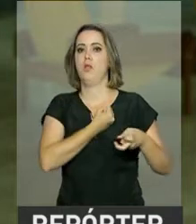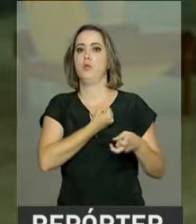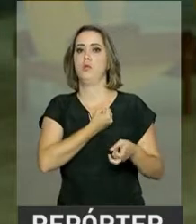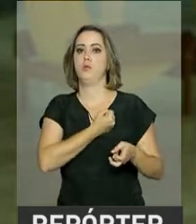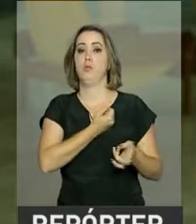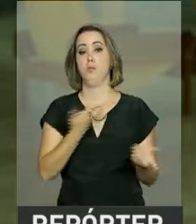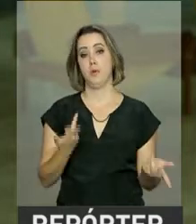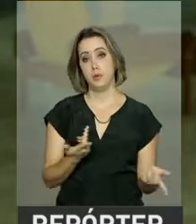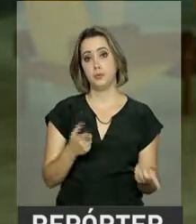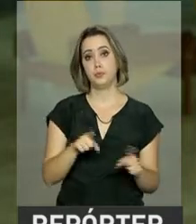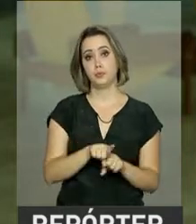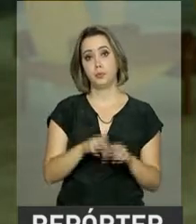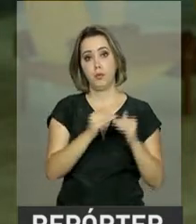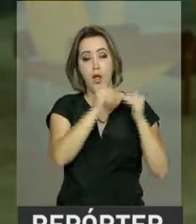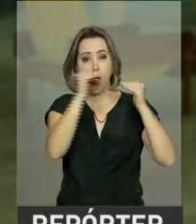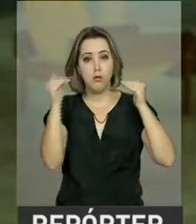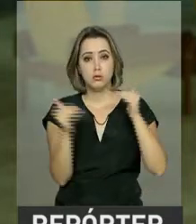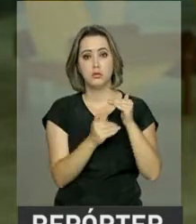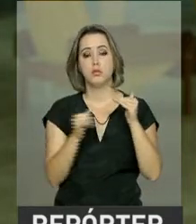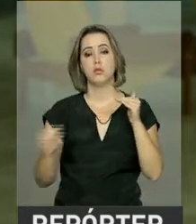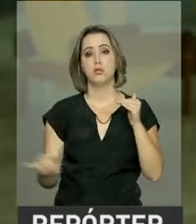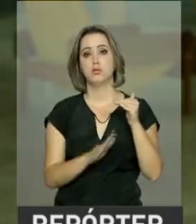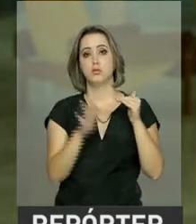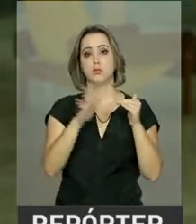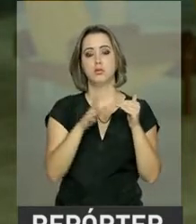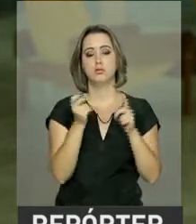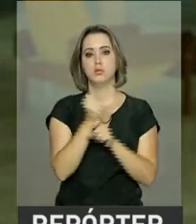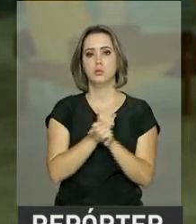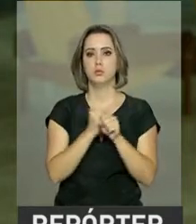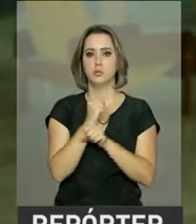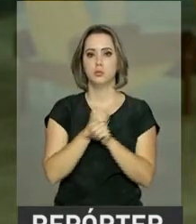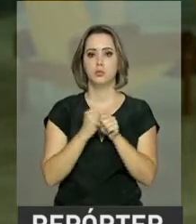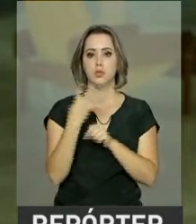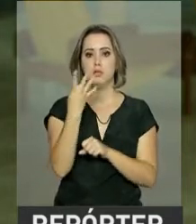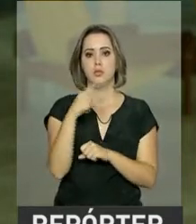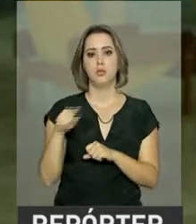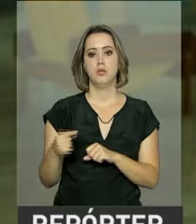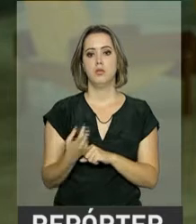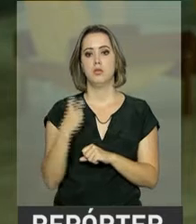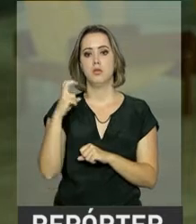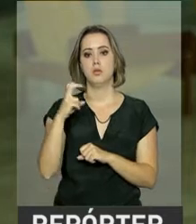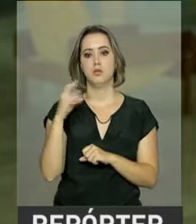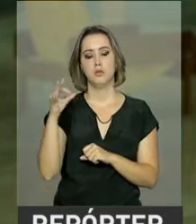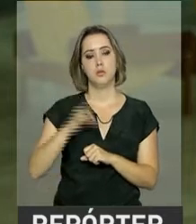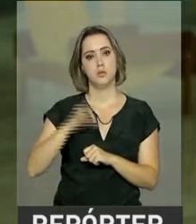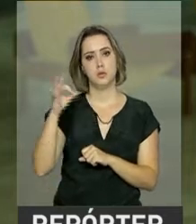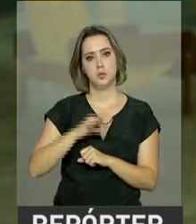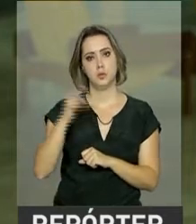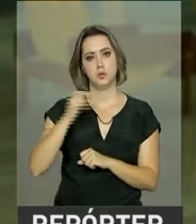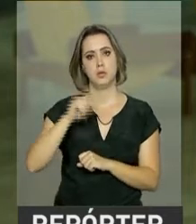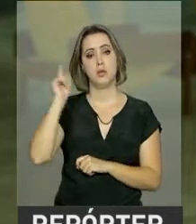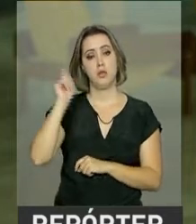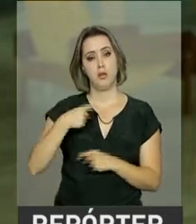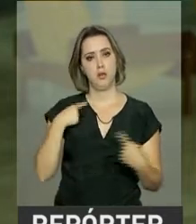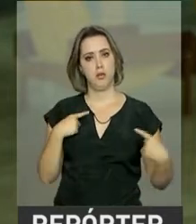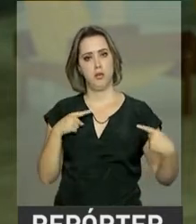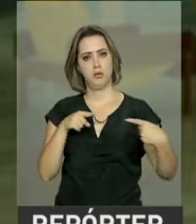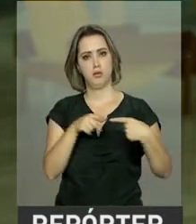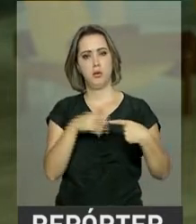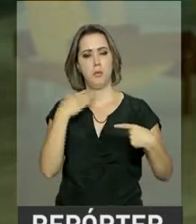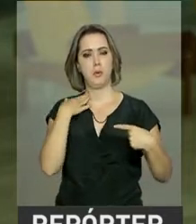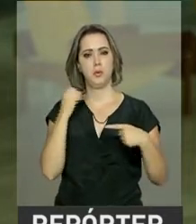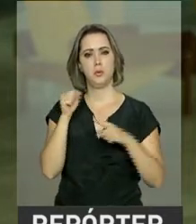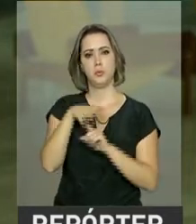inflação mais baixa no ano que vem, exatamente em 4,5%, que é a meta perseguida pelo Banco